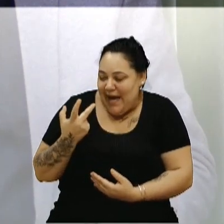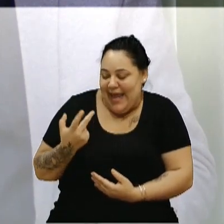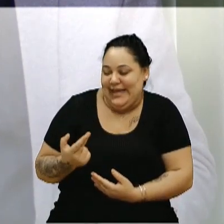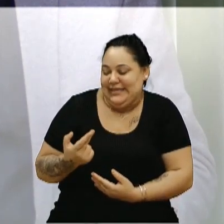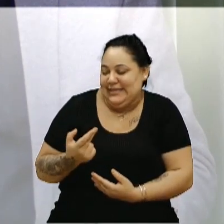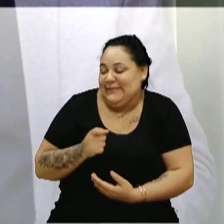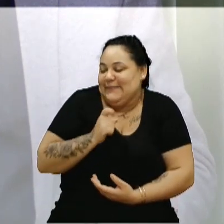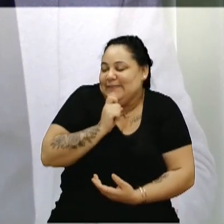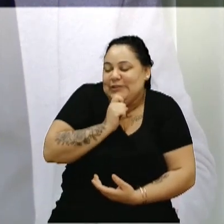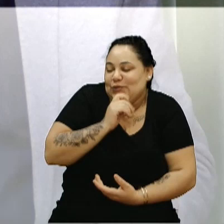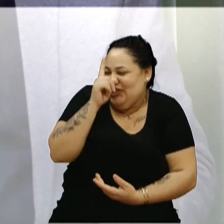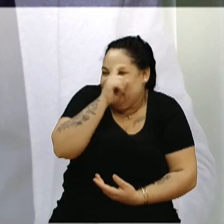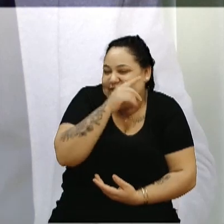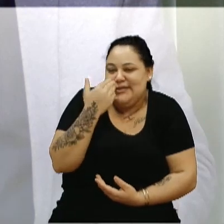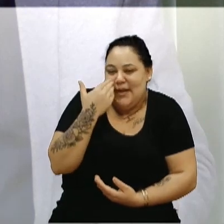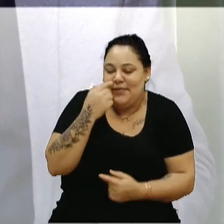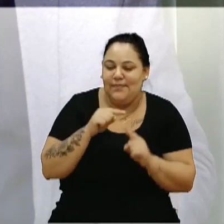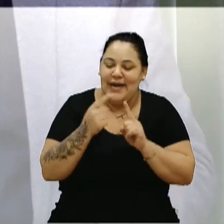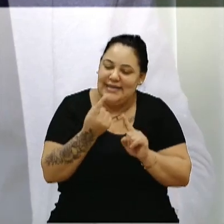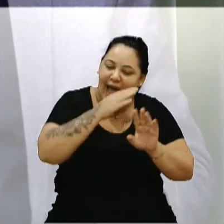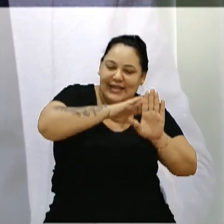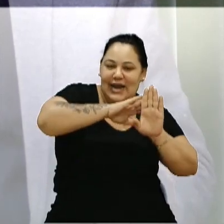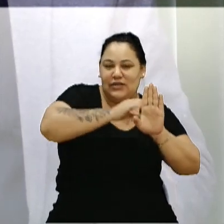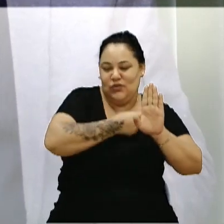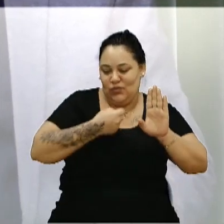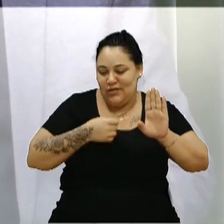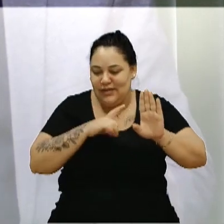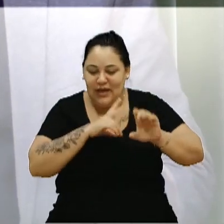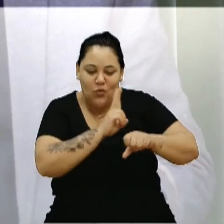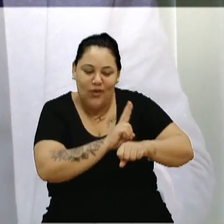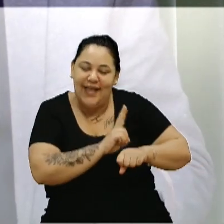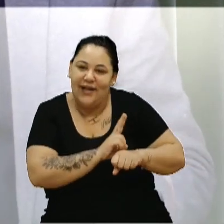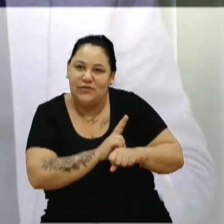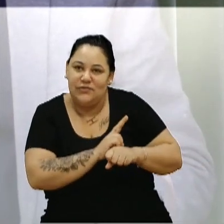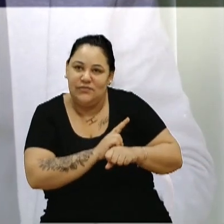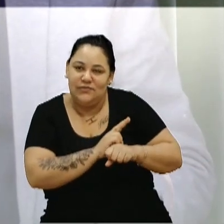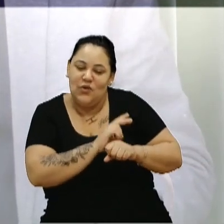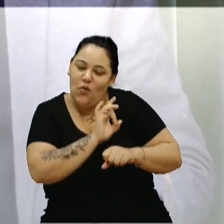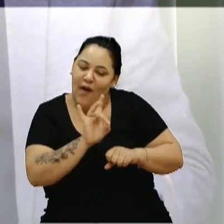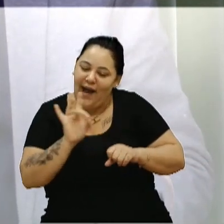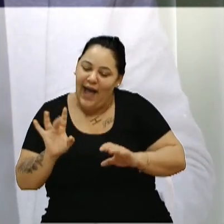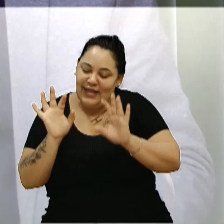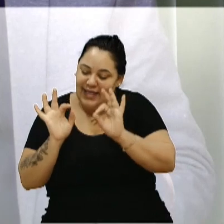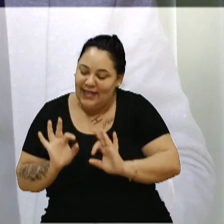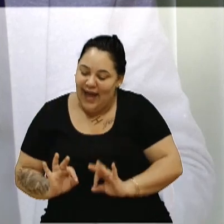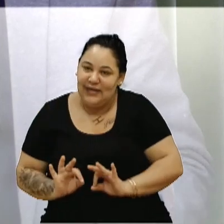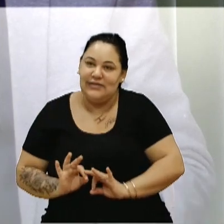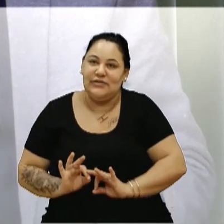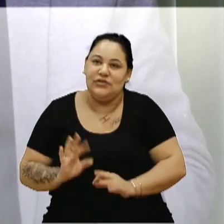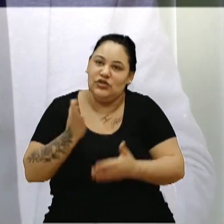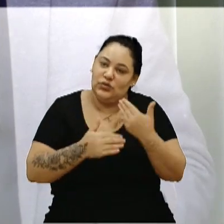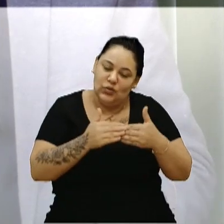Zanquim? Mas a gente sabe que atrás deles tem um cuidado de vocês, assim, com cada uma, né, de todos os secretários, de todas